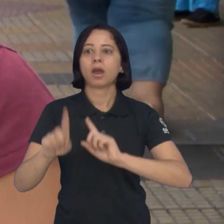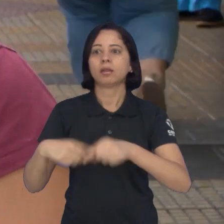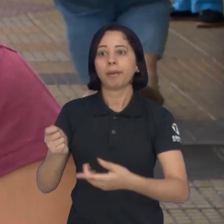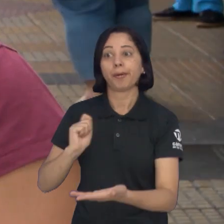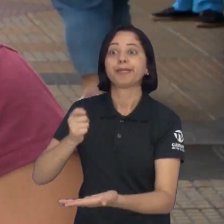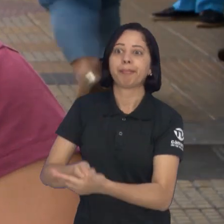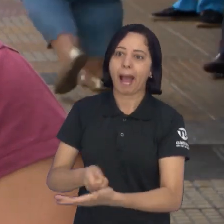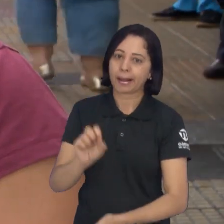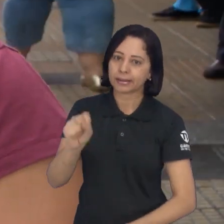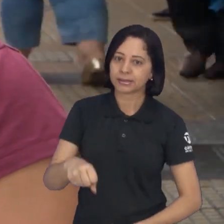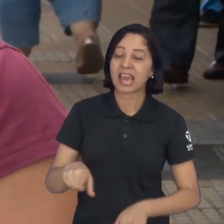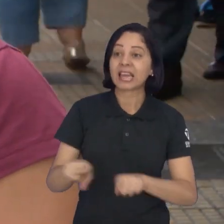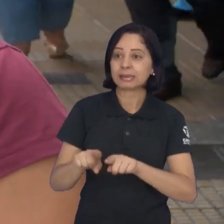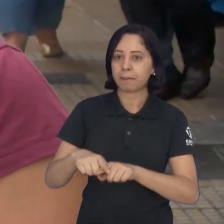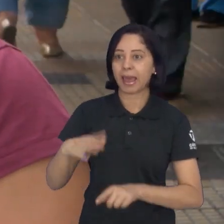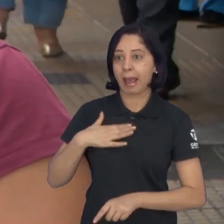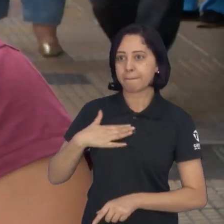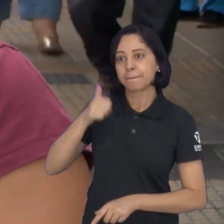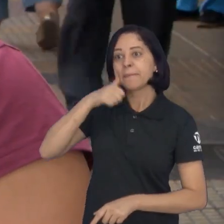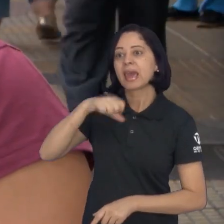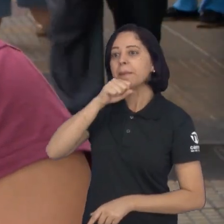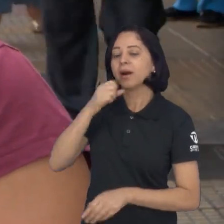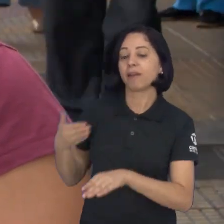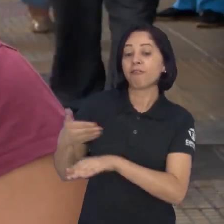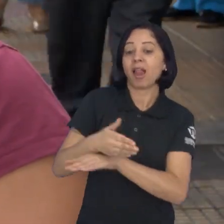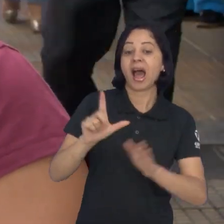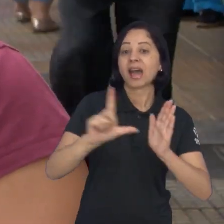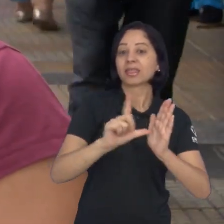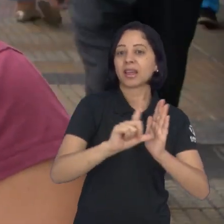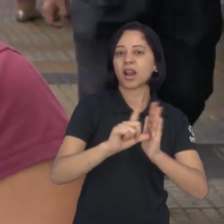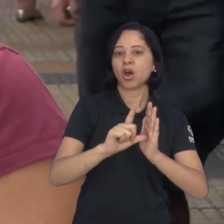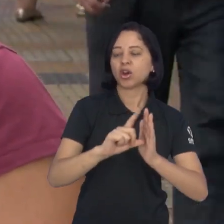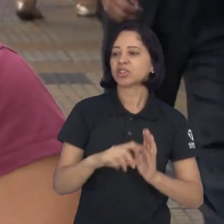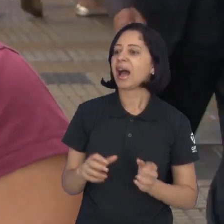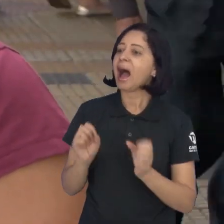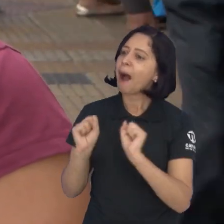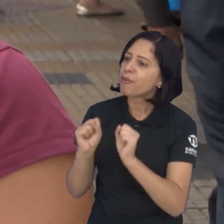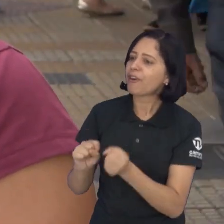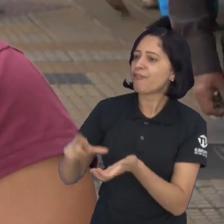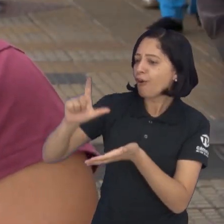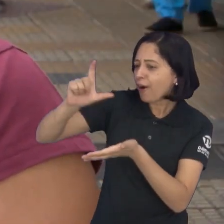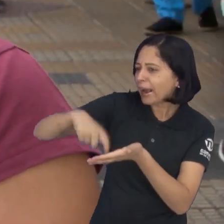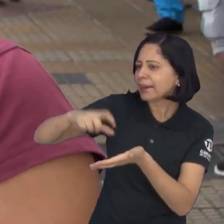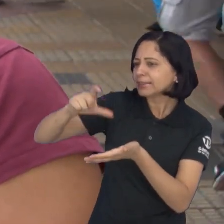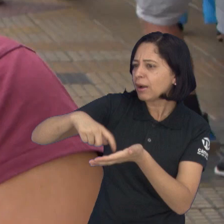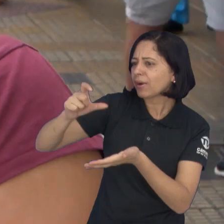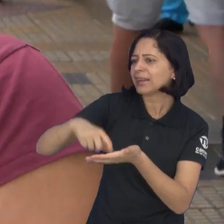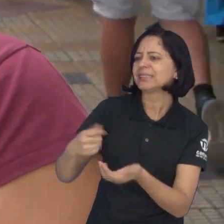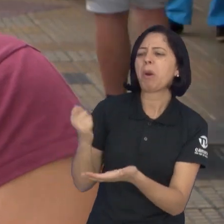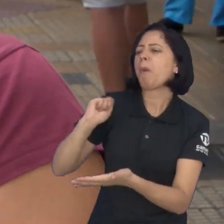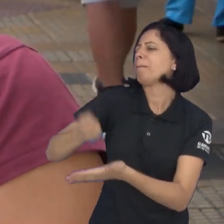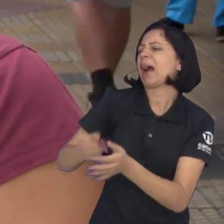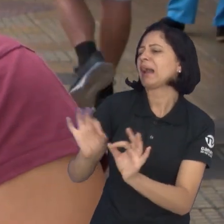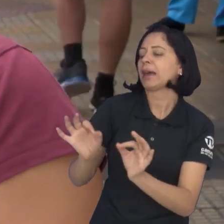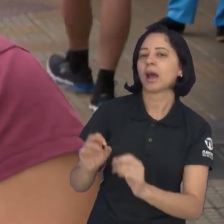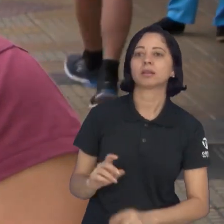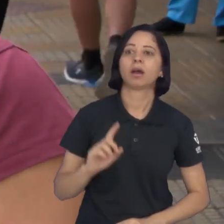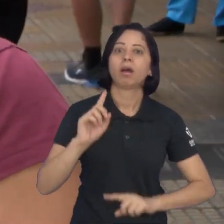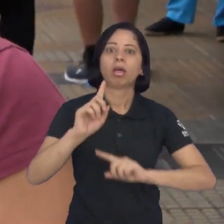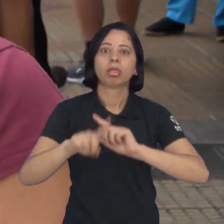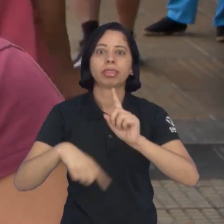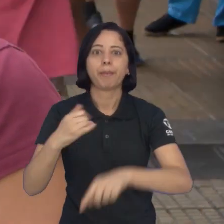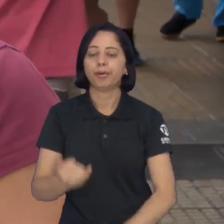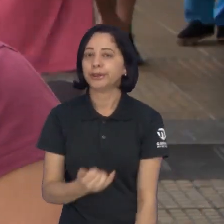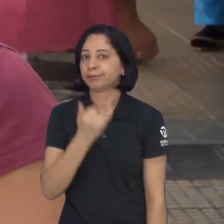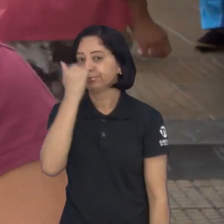também que da uma loja que a minha mãe foi, a gente foi, faz o cartão, a gente fez o cartão, não tem anuidade. Daqui a pouco começou a chegar